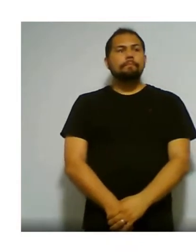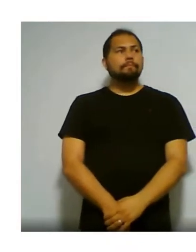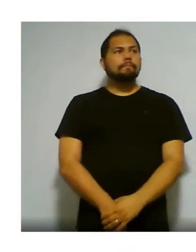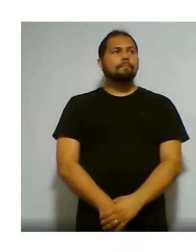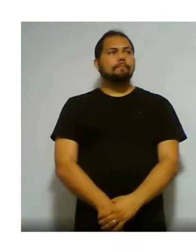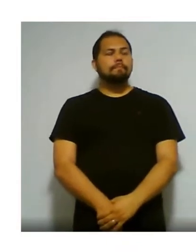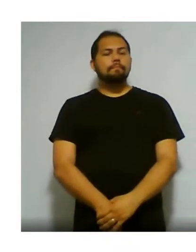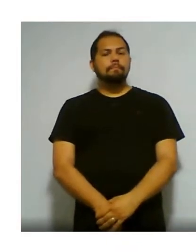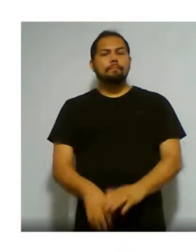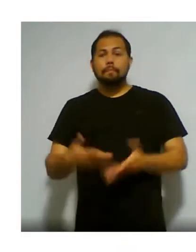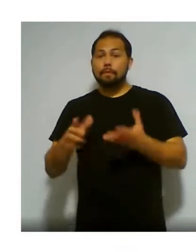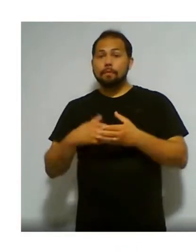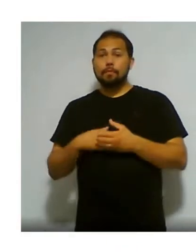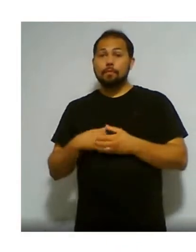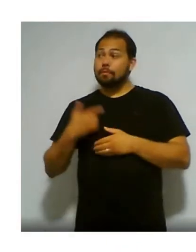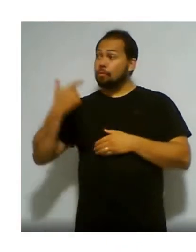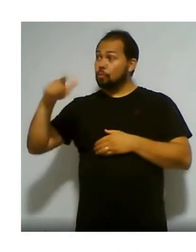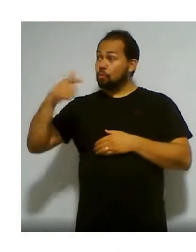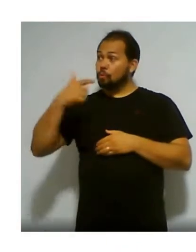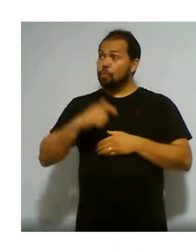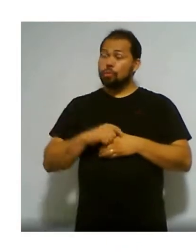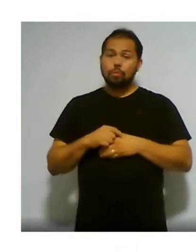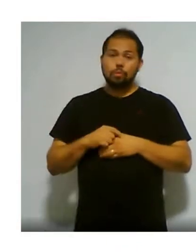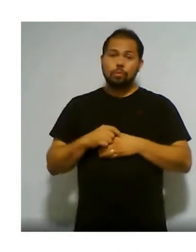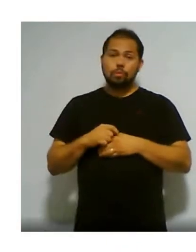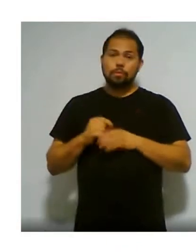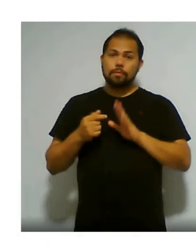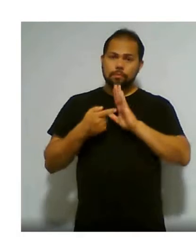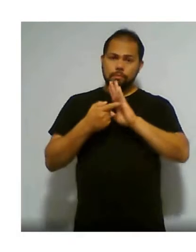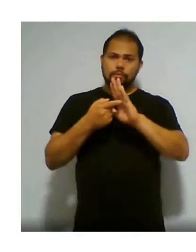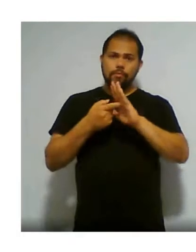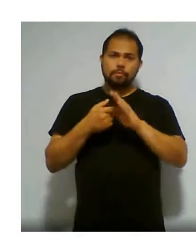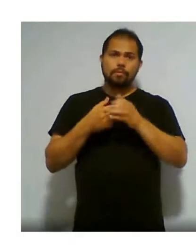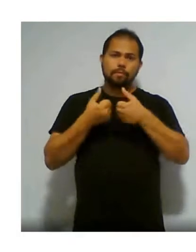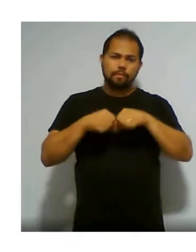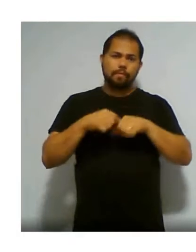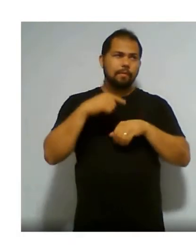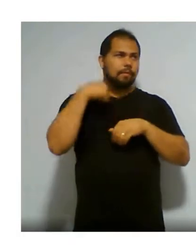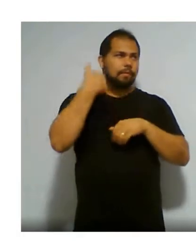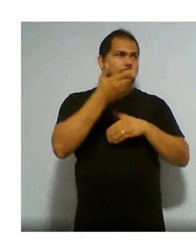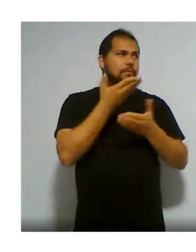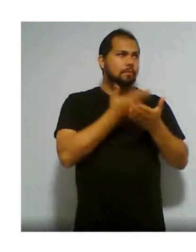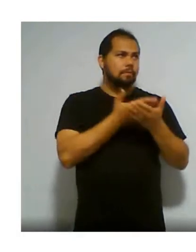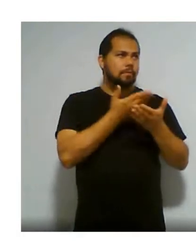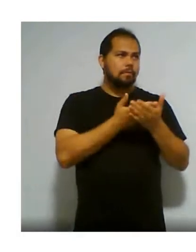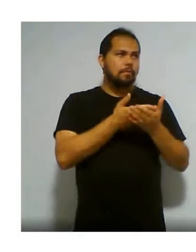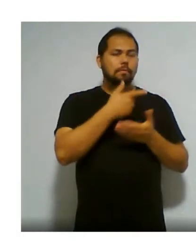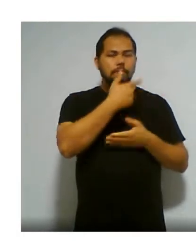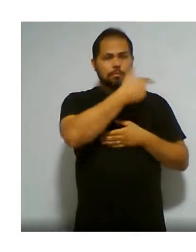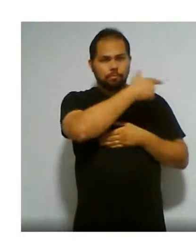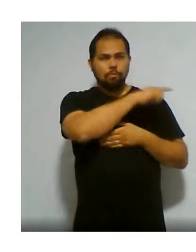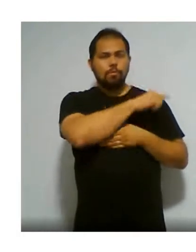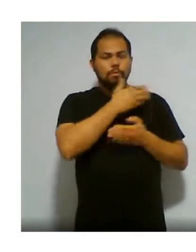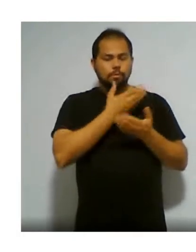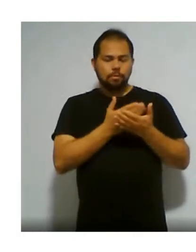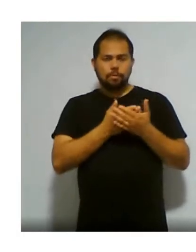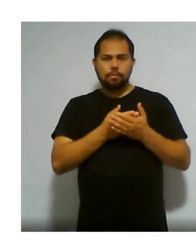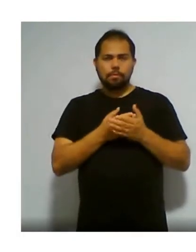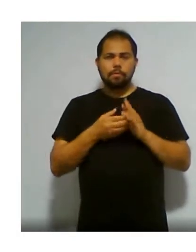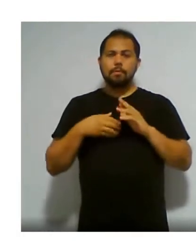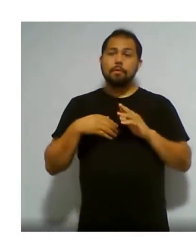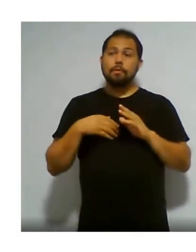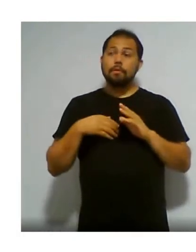Pronto, um outro tipo de situação que a gente tem, eu vou deixar para a gente comentar na próxima aula, seria referente